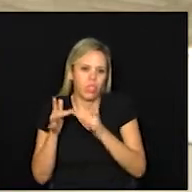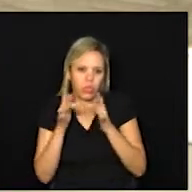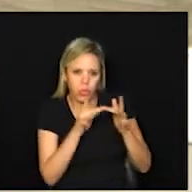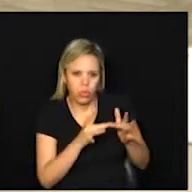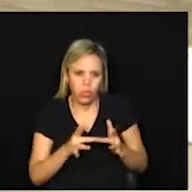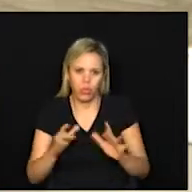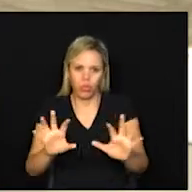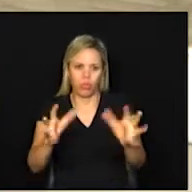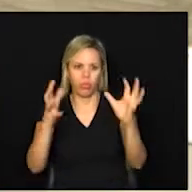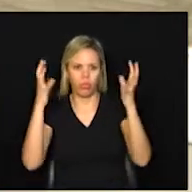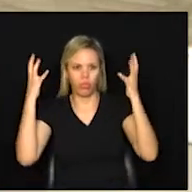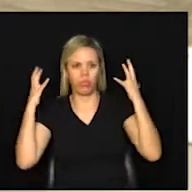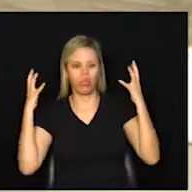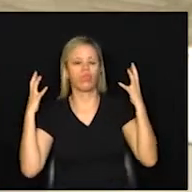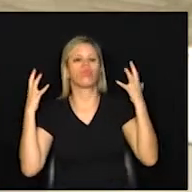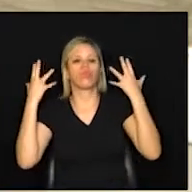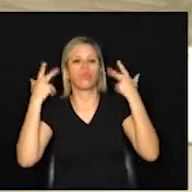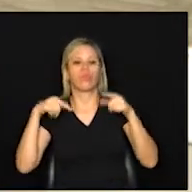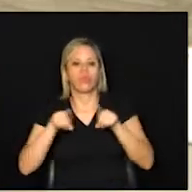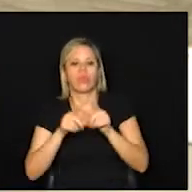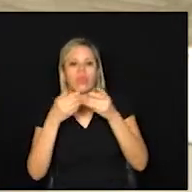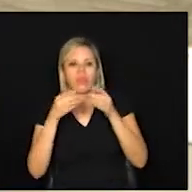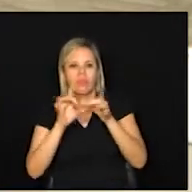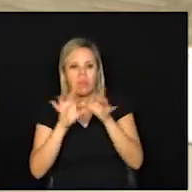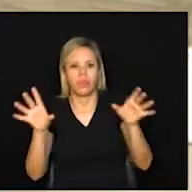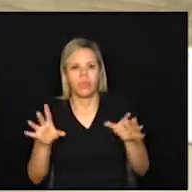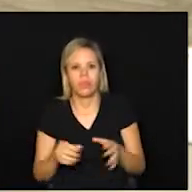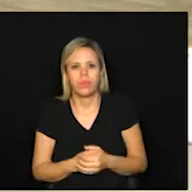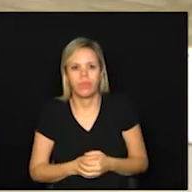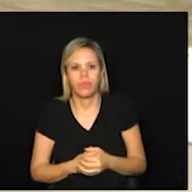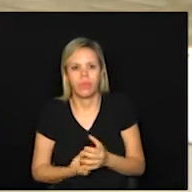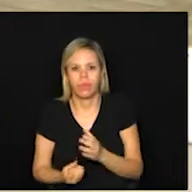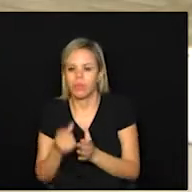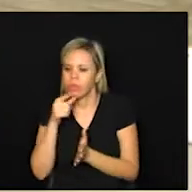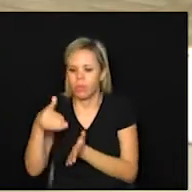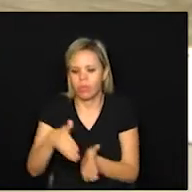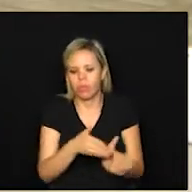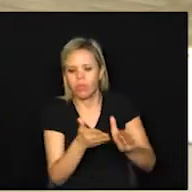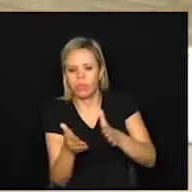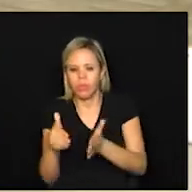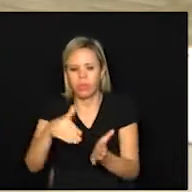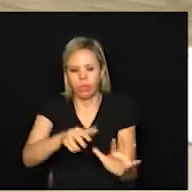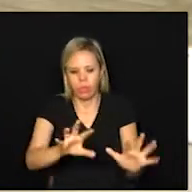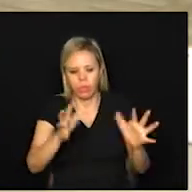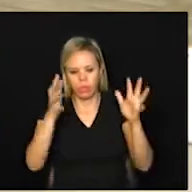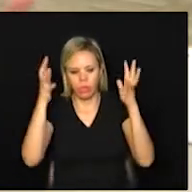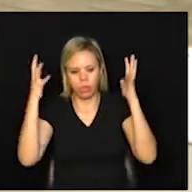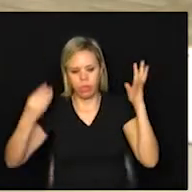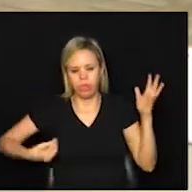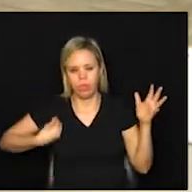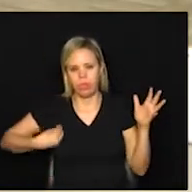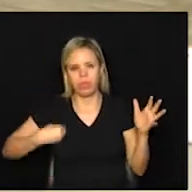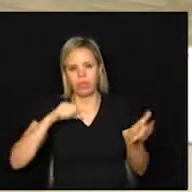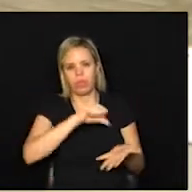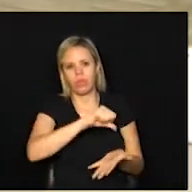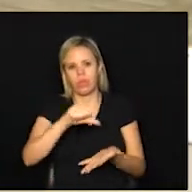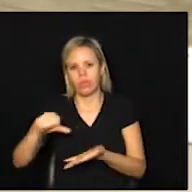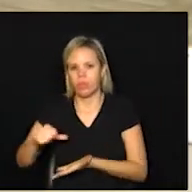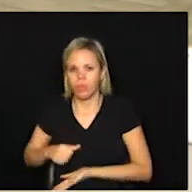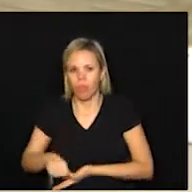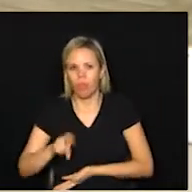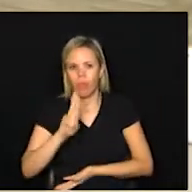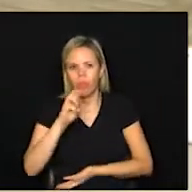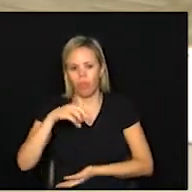conectividade ecológica. É permitir que os remanescentes de matas ainda existentes nos territórios dos municípios da